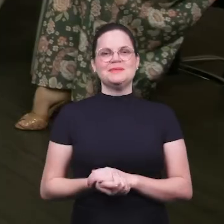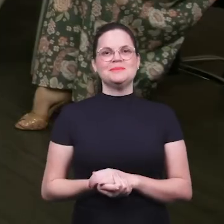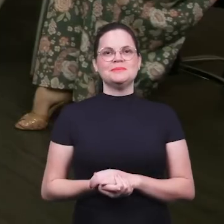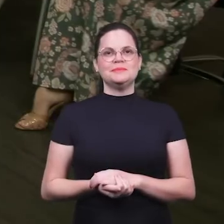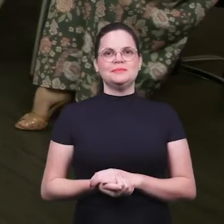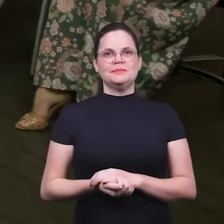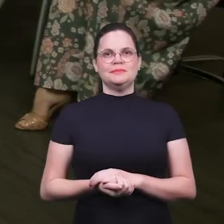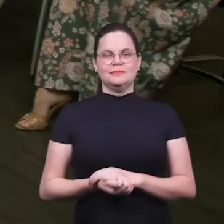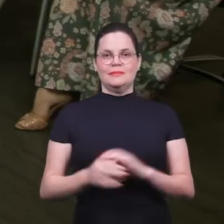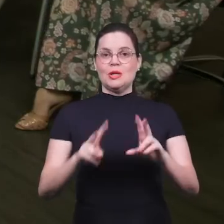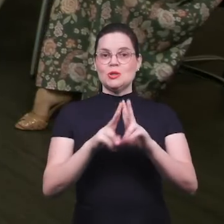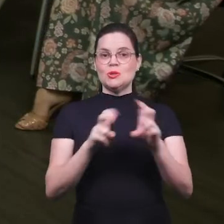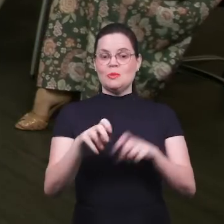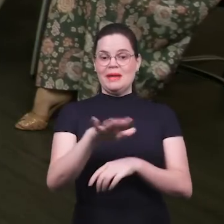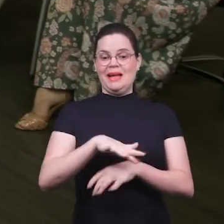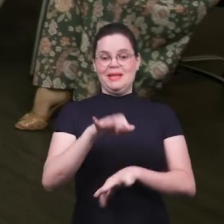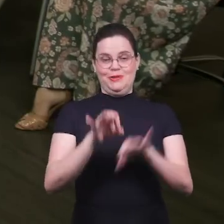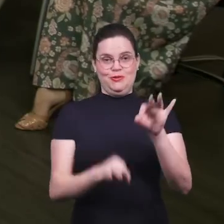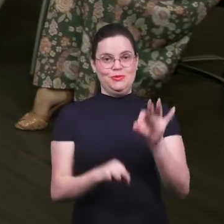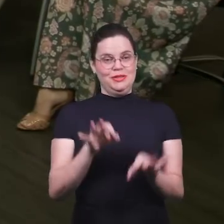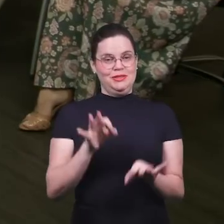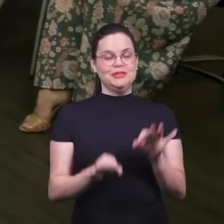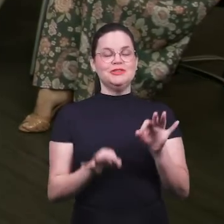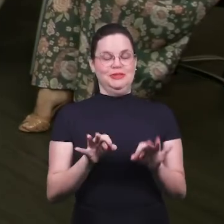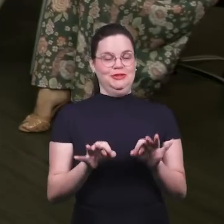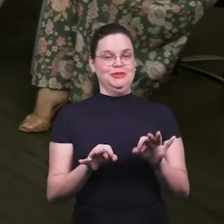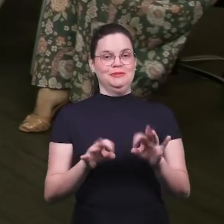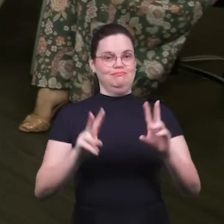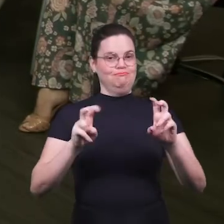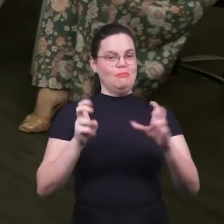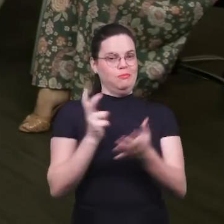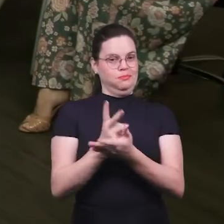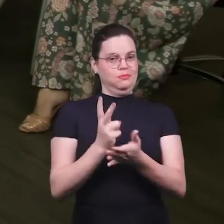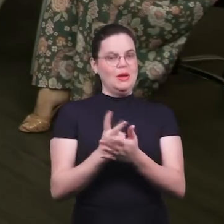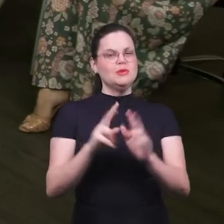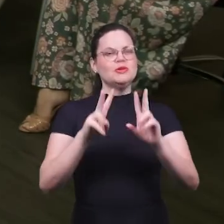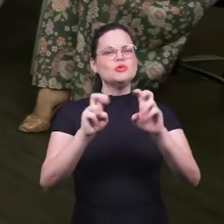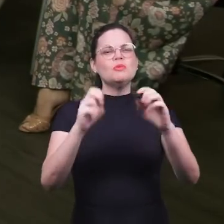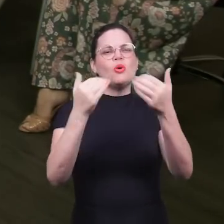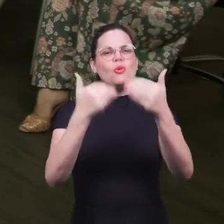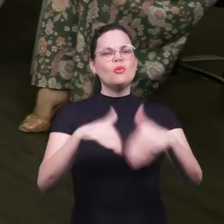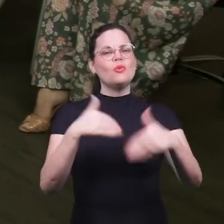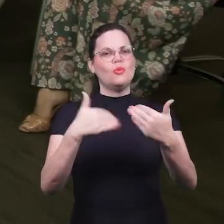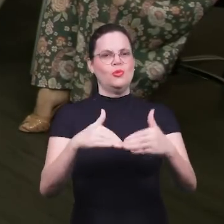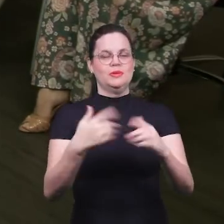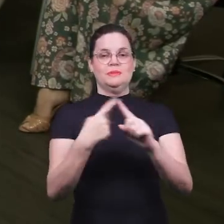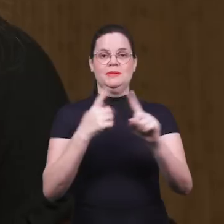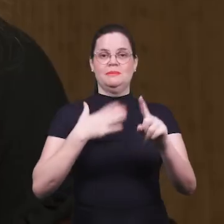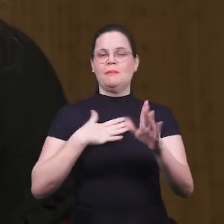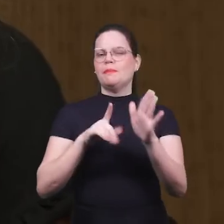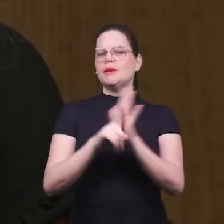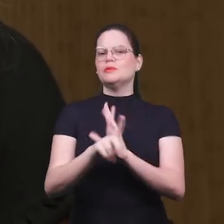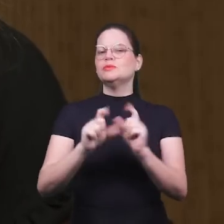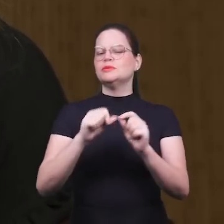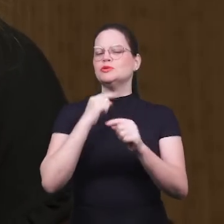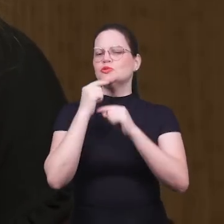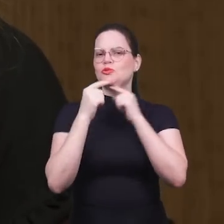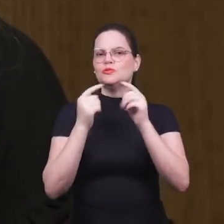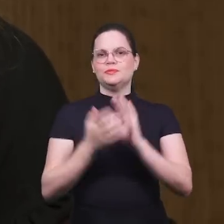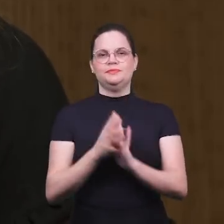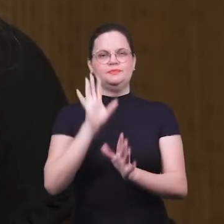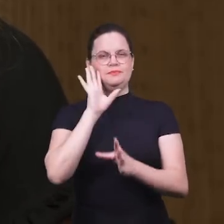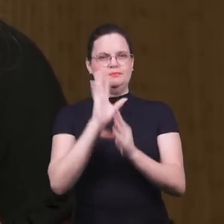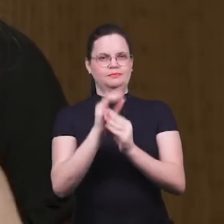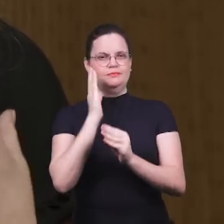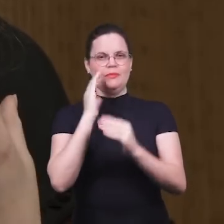Senhor. Justamente para essa área jurídica, a gente ouve falar muito de concurso, né? E a minha pergunta é justamente sobre isso. A gente sabe